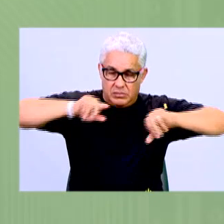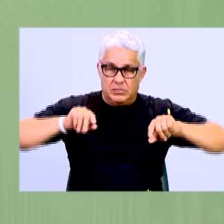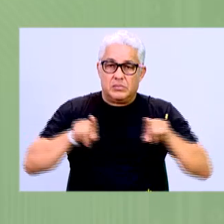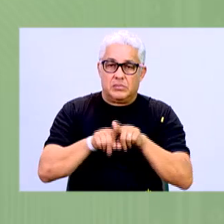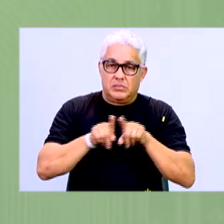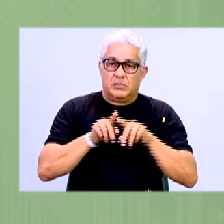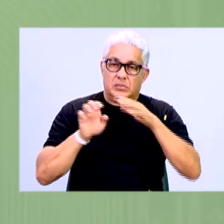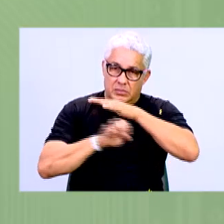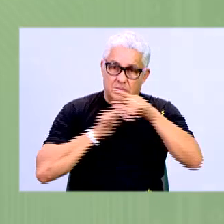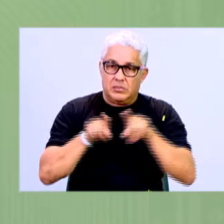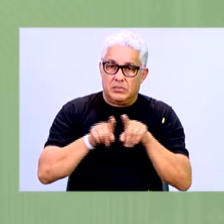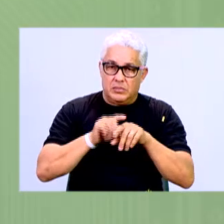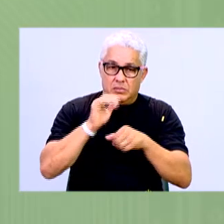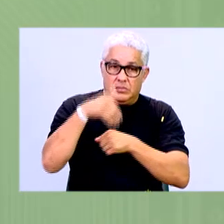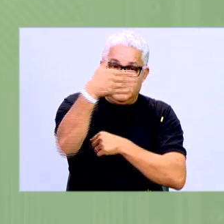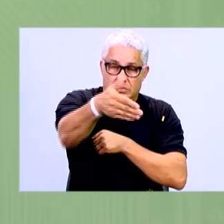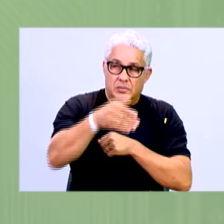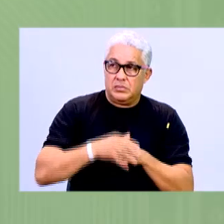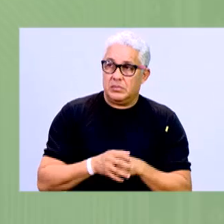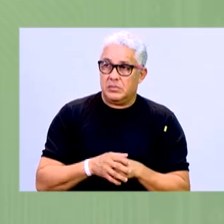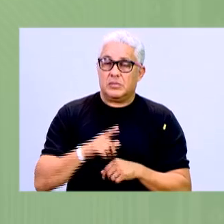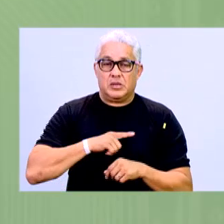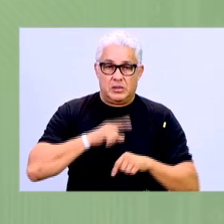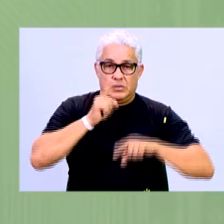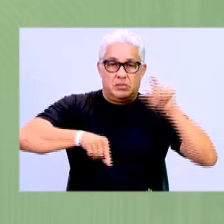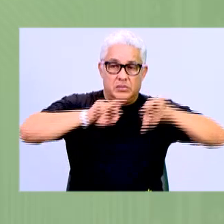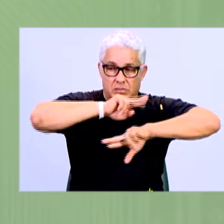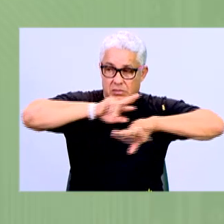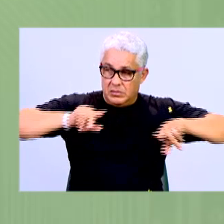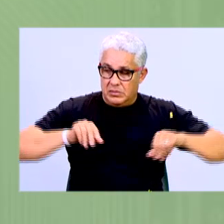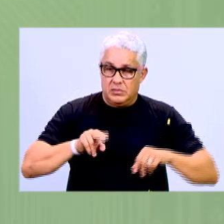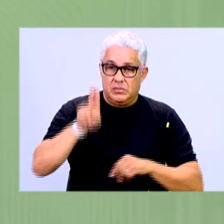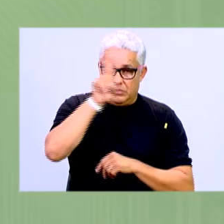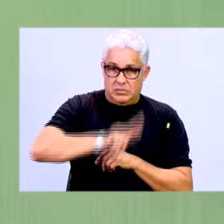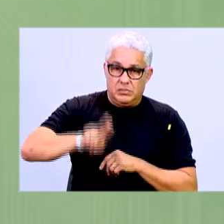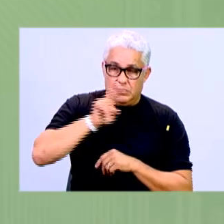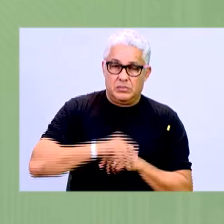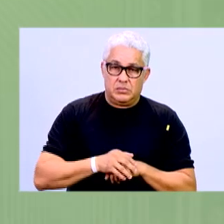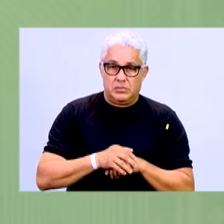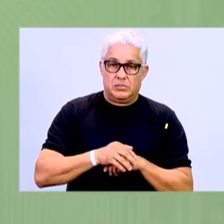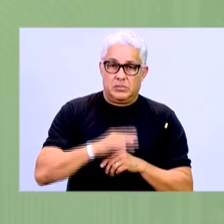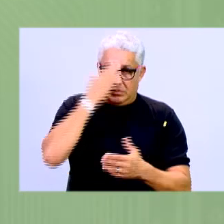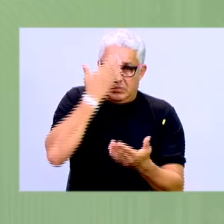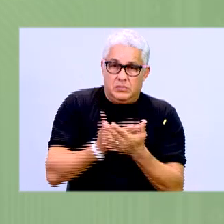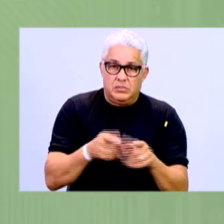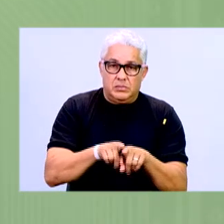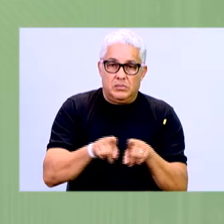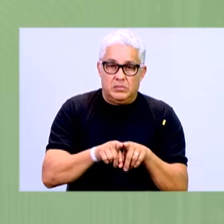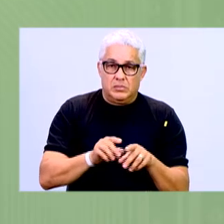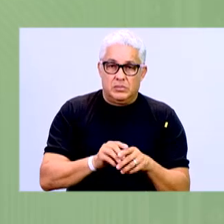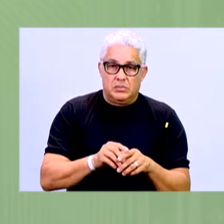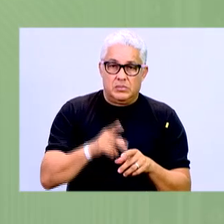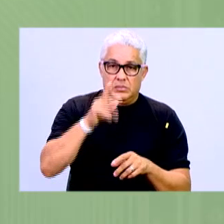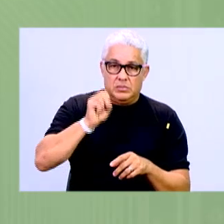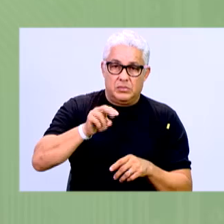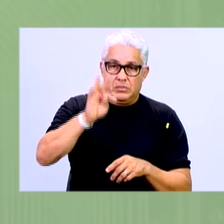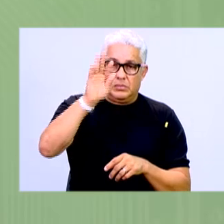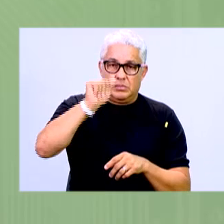requisitos externos. Do produto temos requisitos de usabilidade, de confiabilidade e de